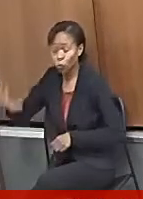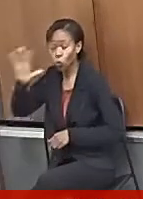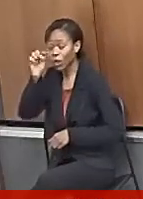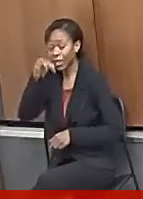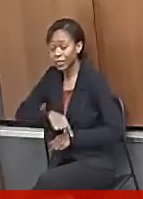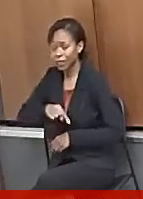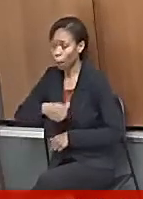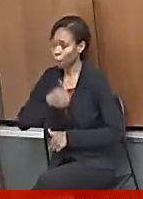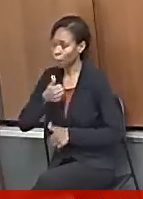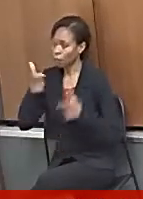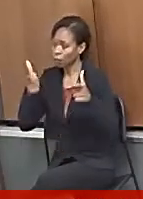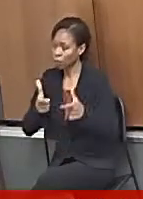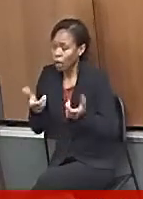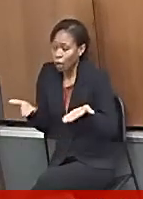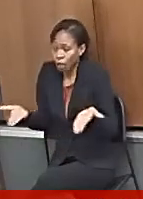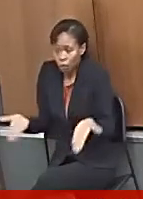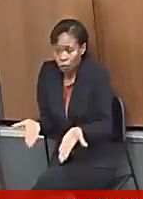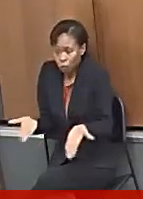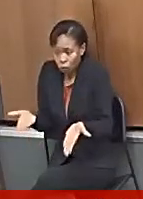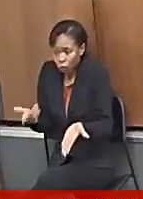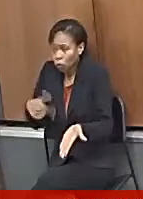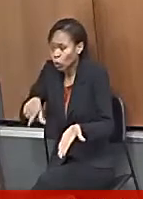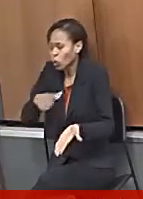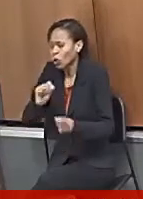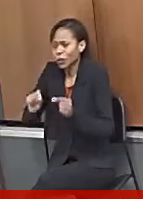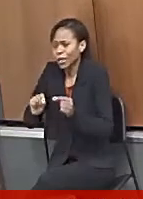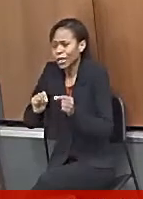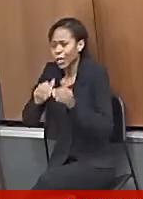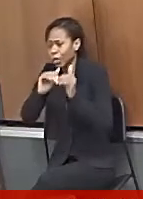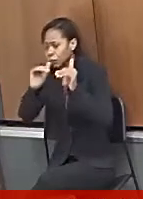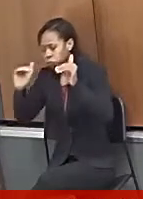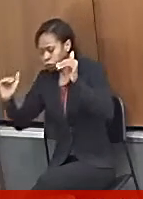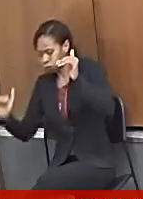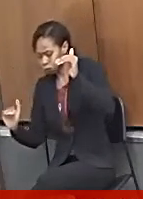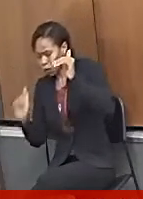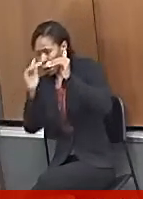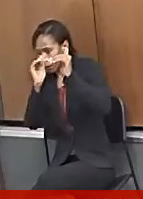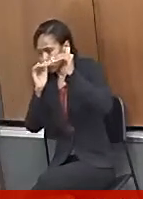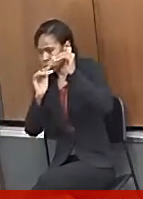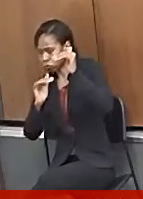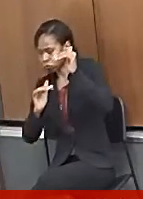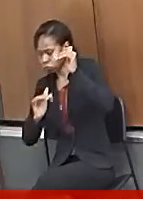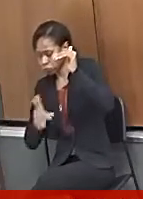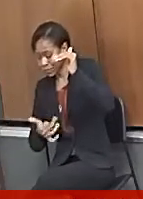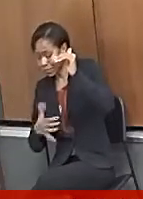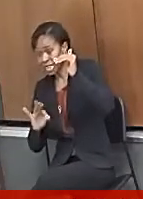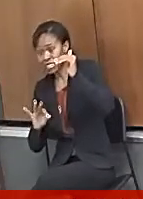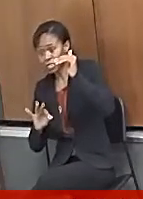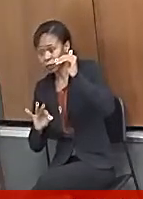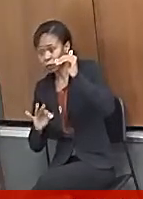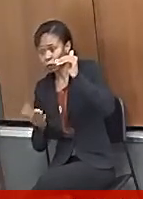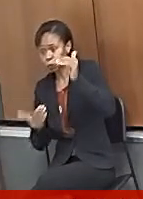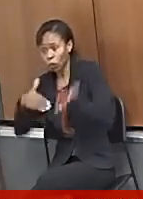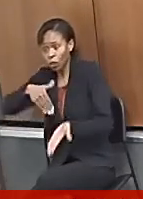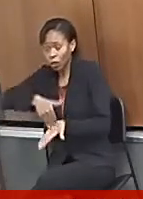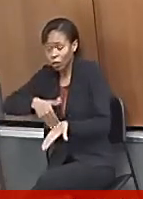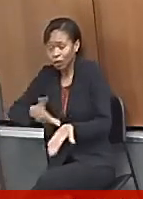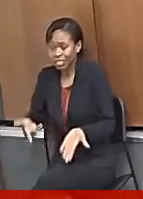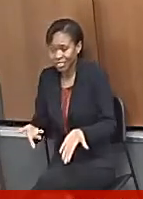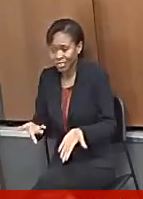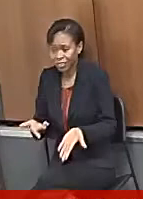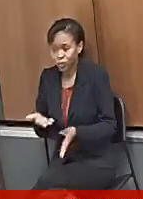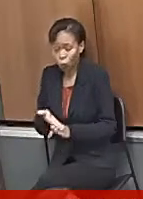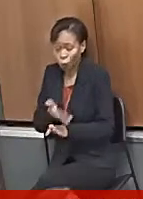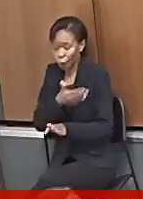e agora nós estamos no décimo despencando a partir de do último governo porque